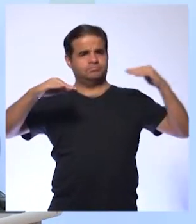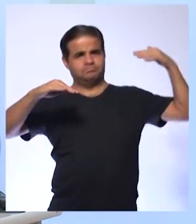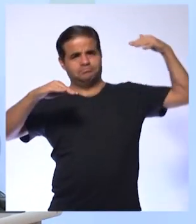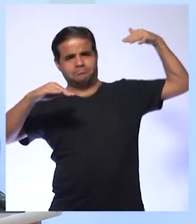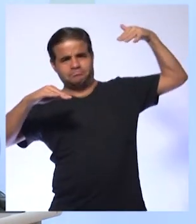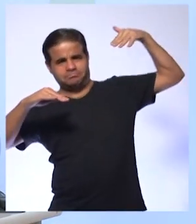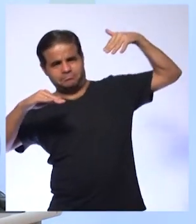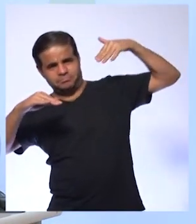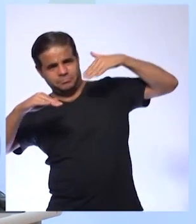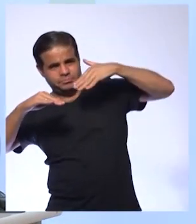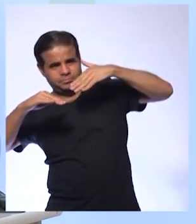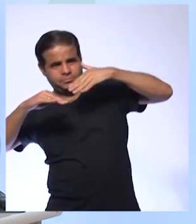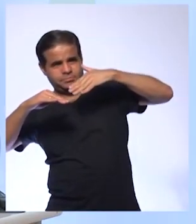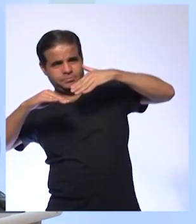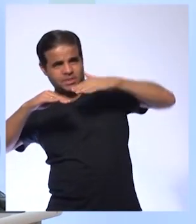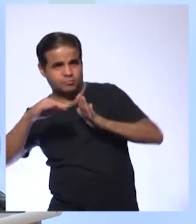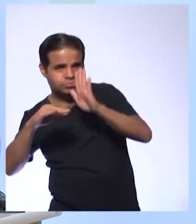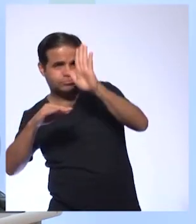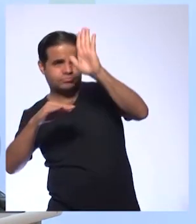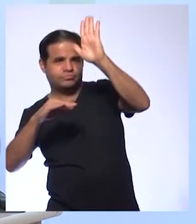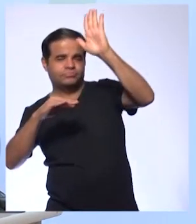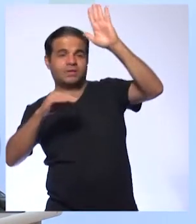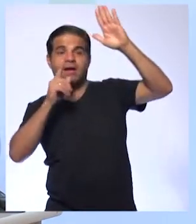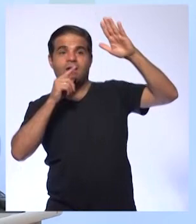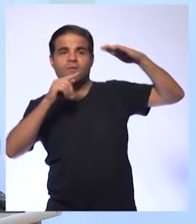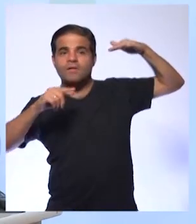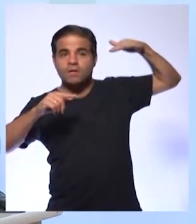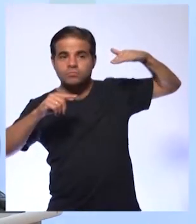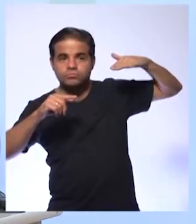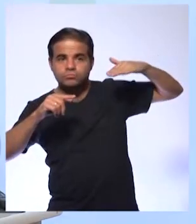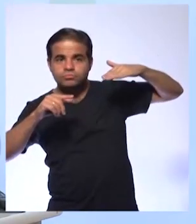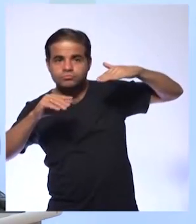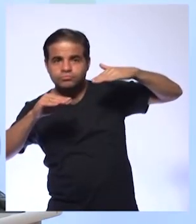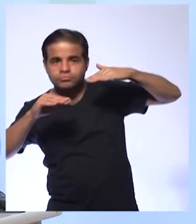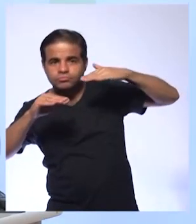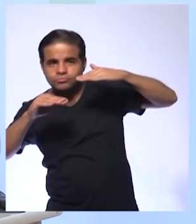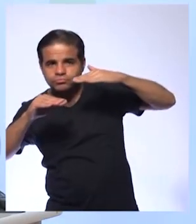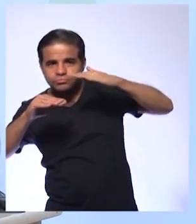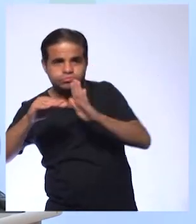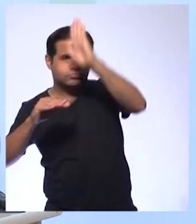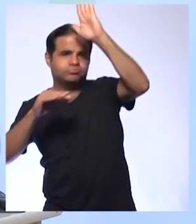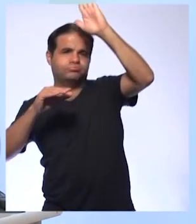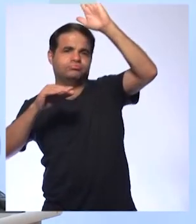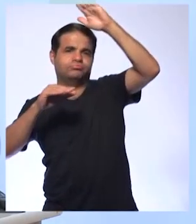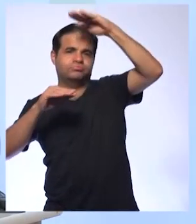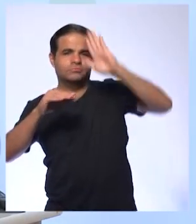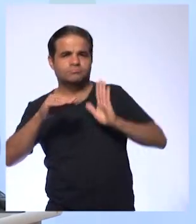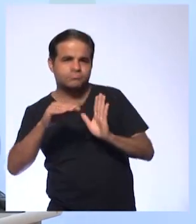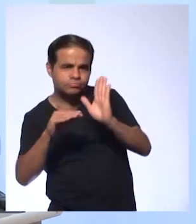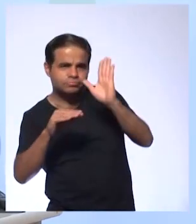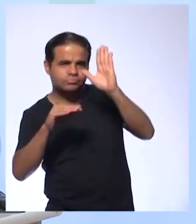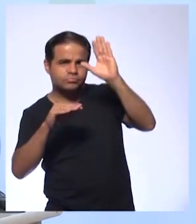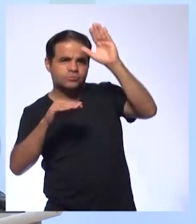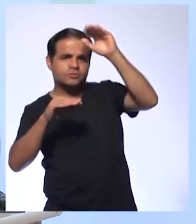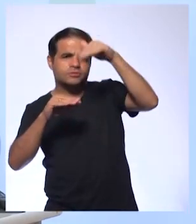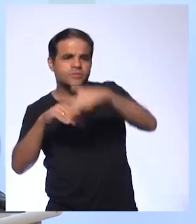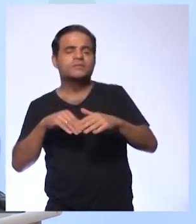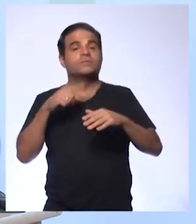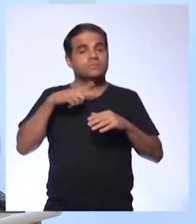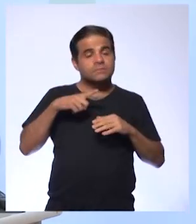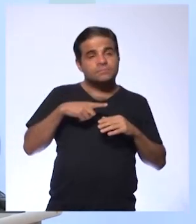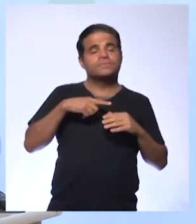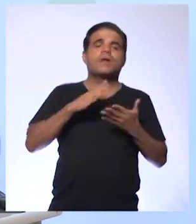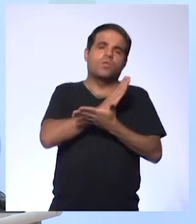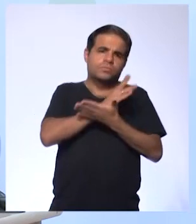vem rasa, mas ela bate na plataforma e se eleva novamente. Então, esse é um problema muito grave que se tem. Então, você tem sistemas.